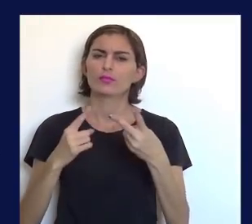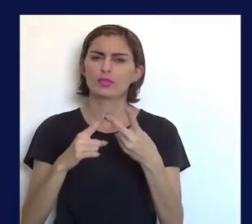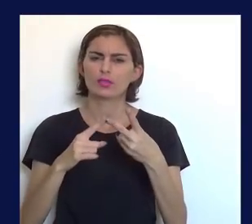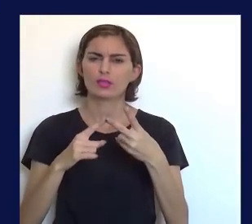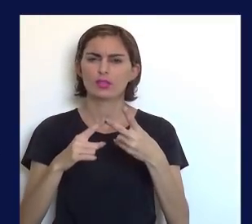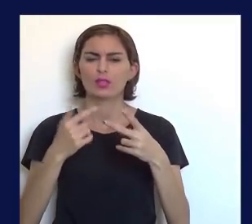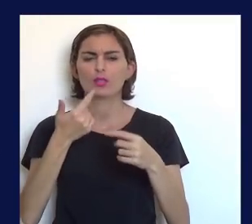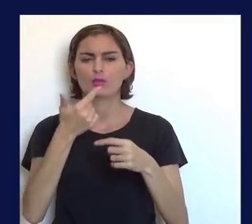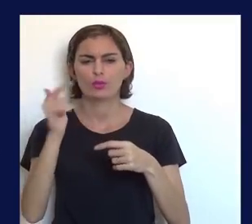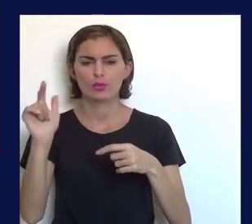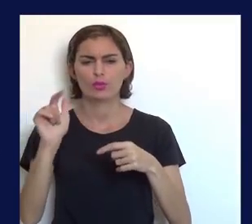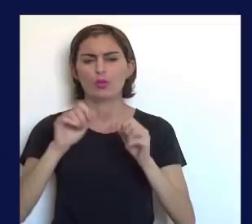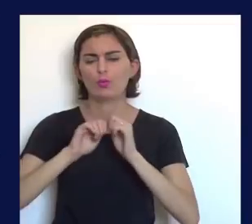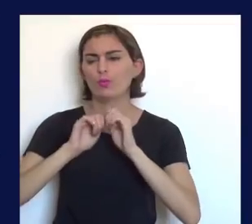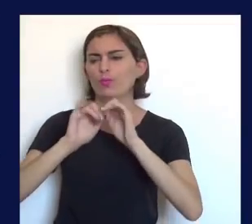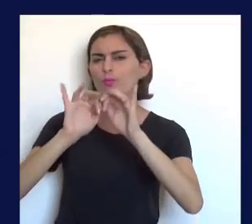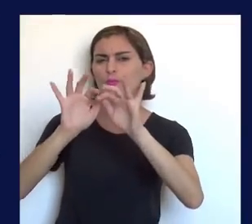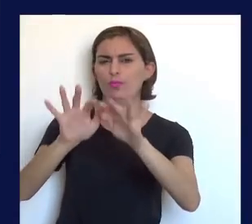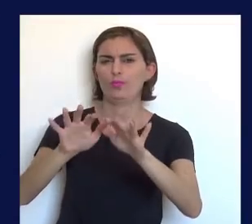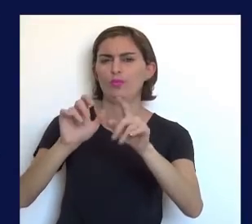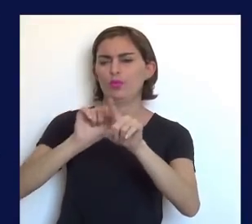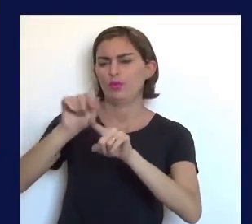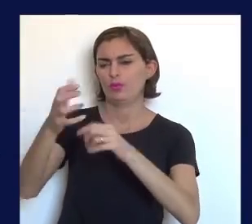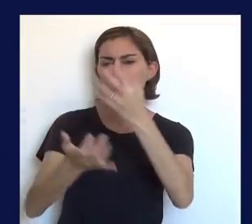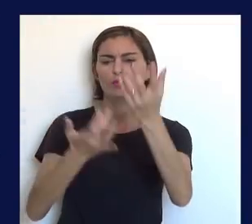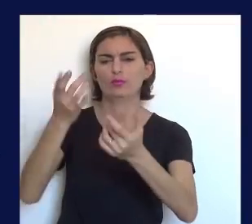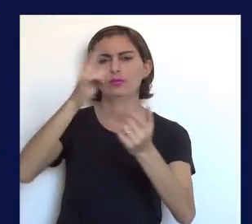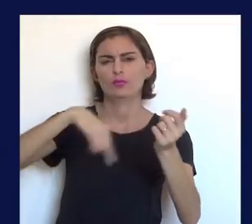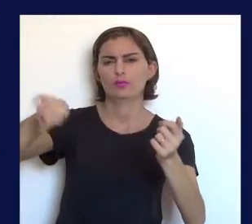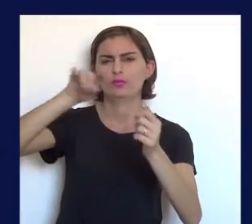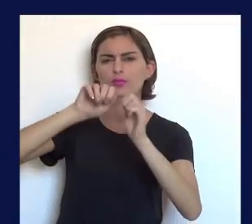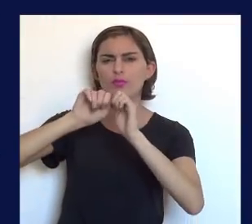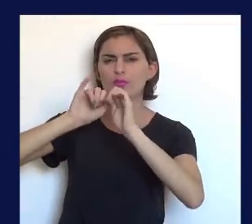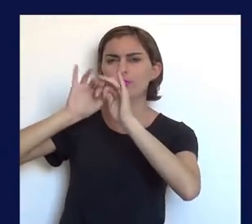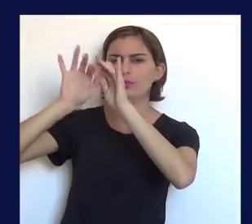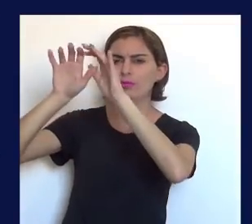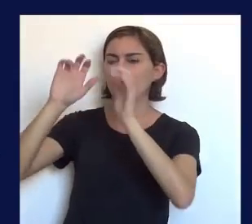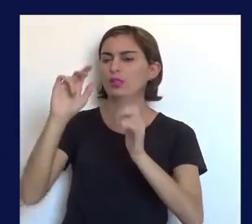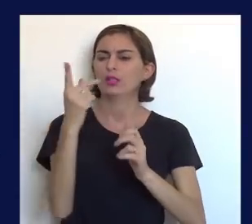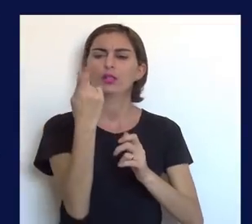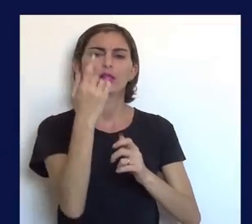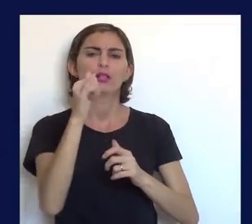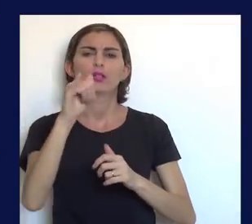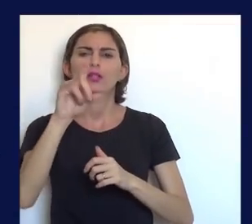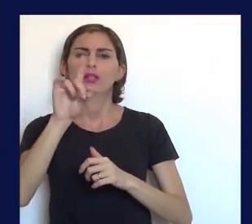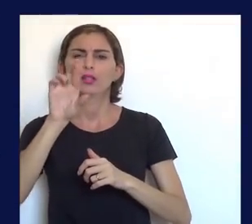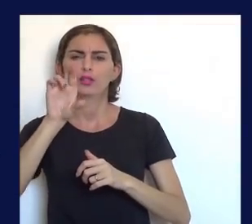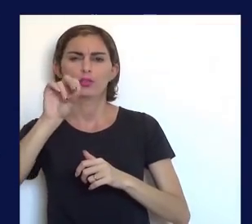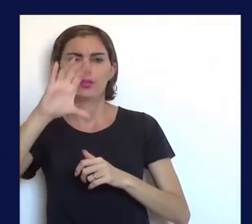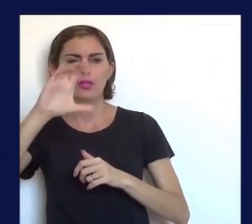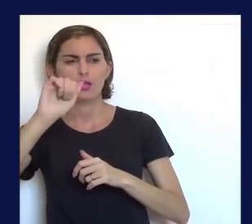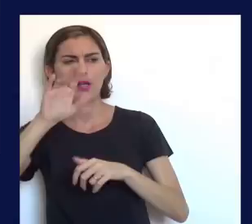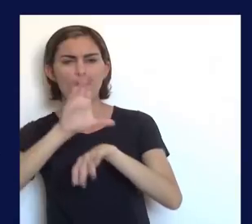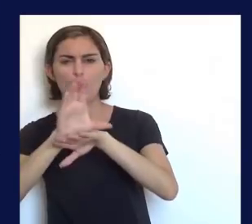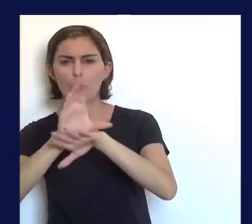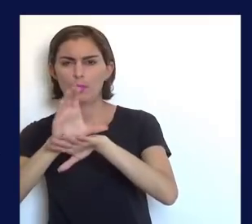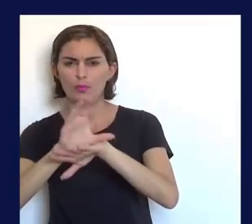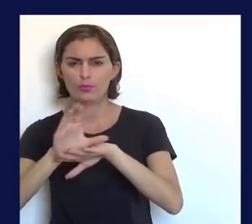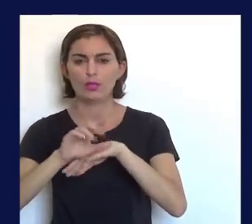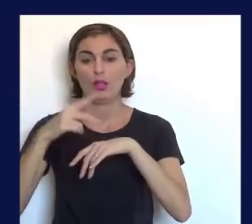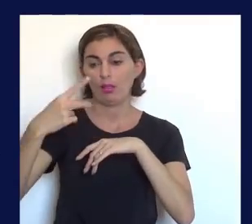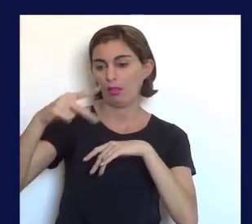Temos também a proliferação da queima do pneu, a liberação de hidrocarbonetos aromáticos,